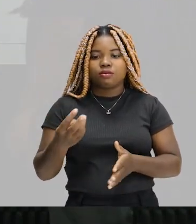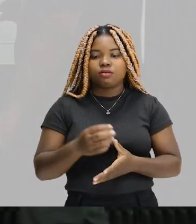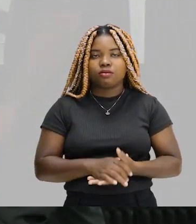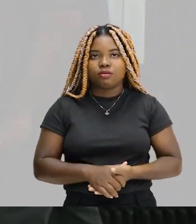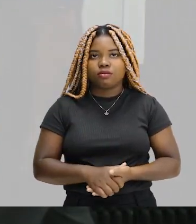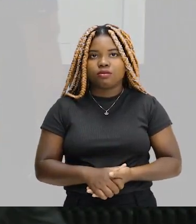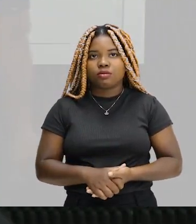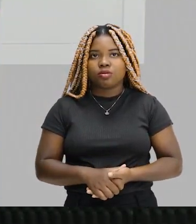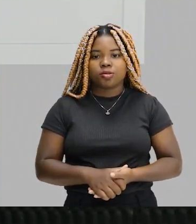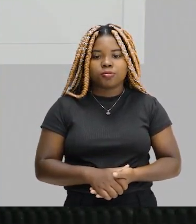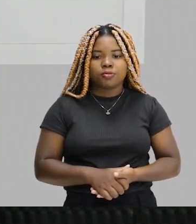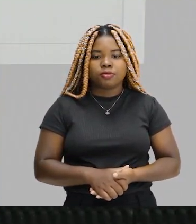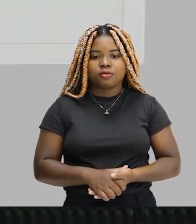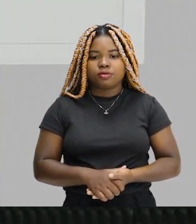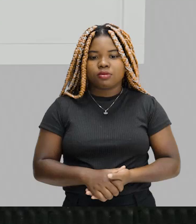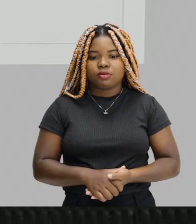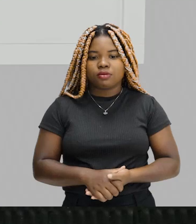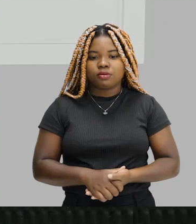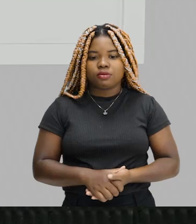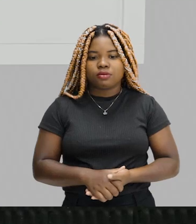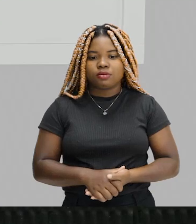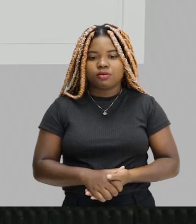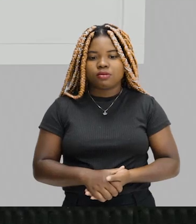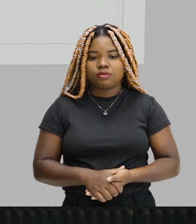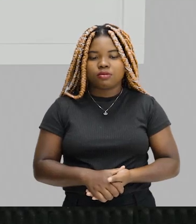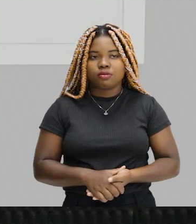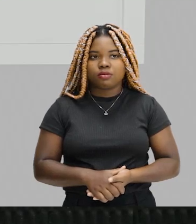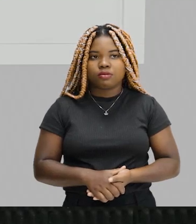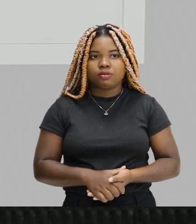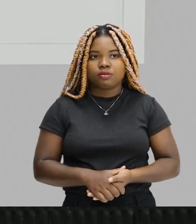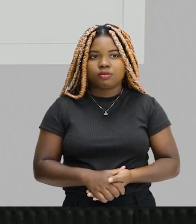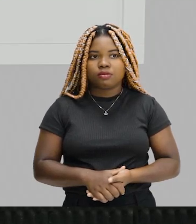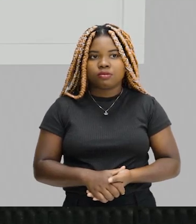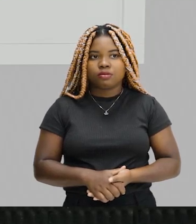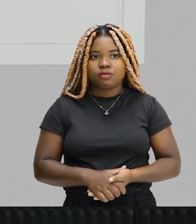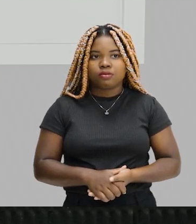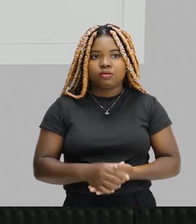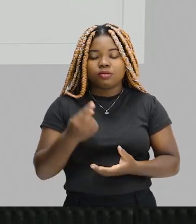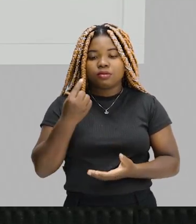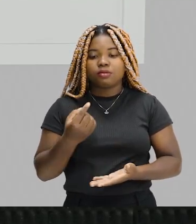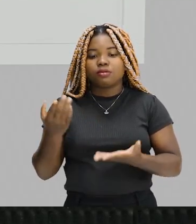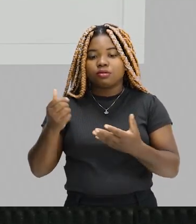1/3. Não é isso? O down é menos 1/3?